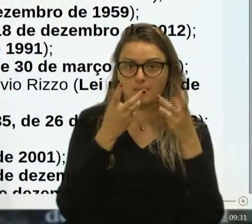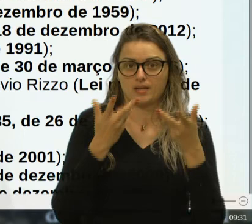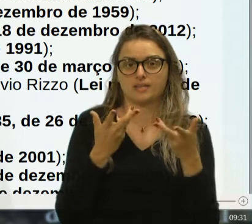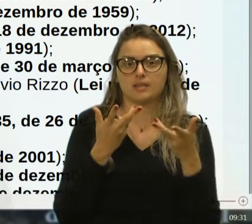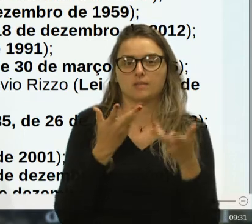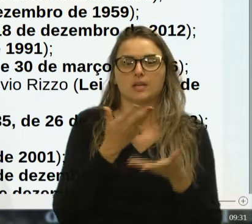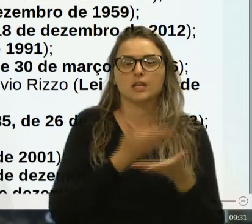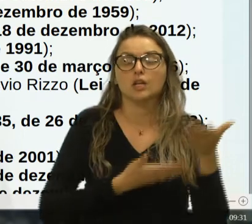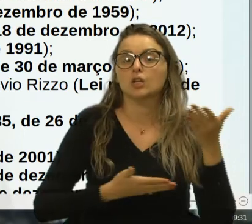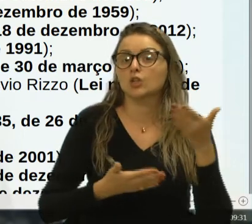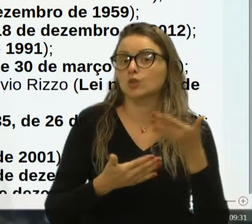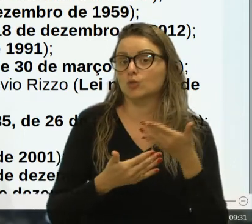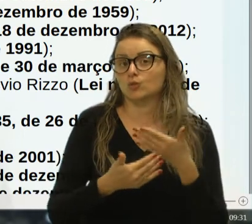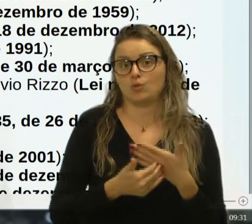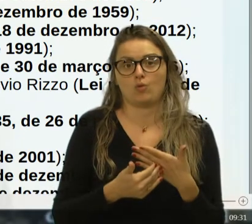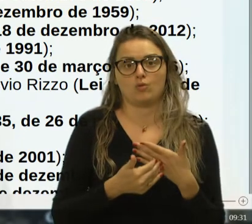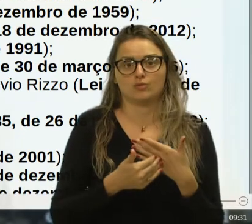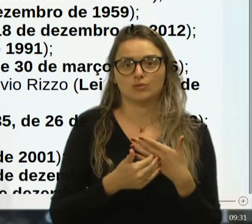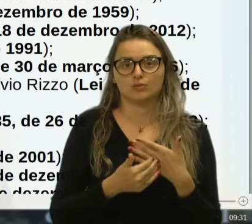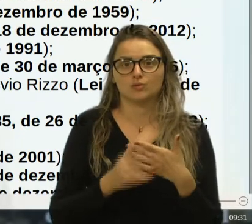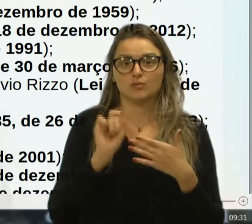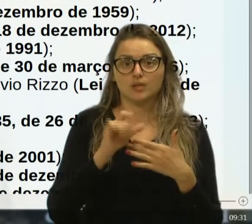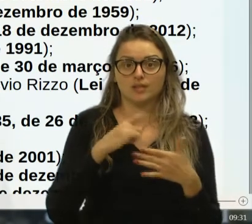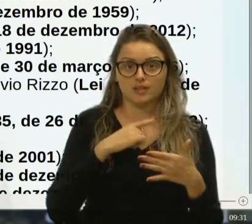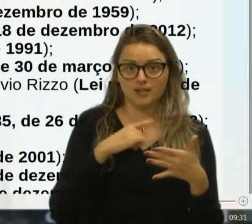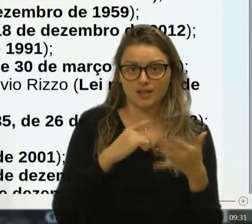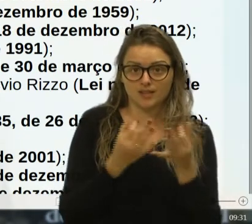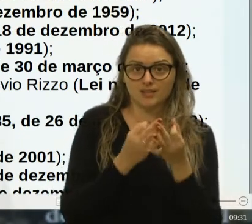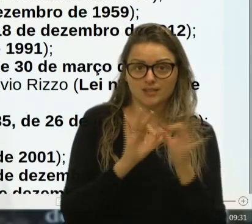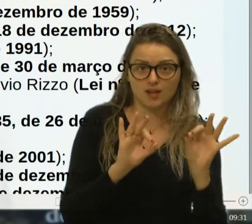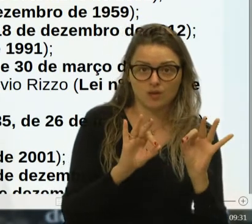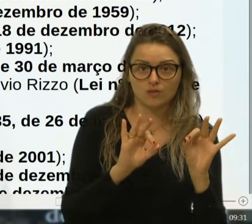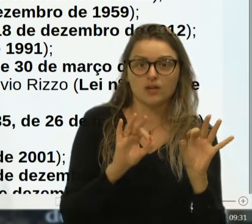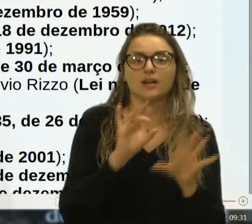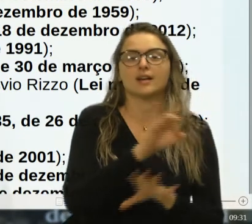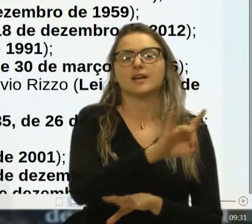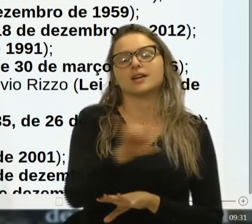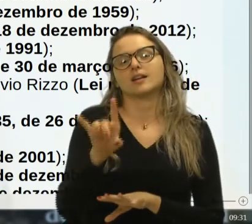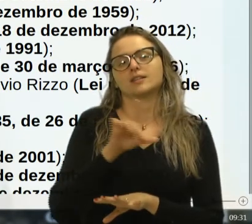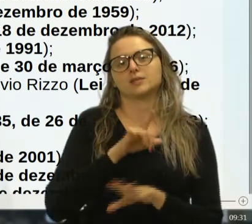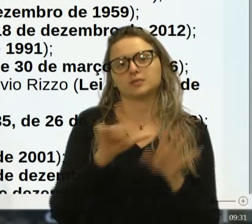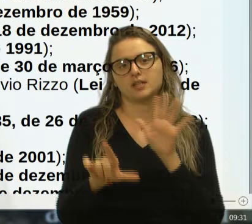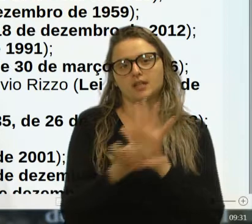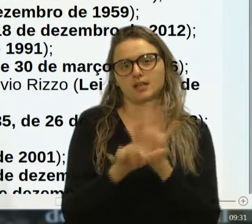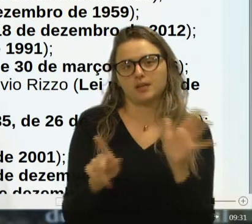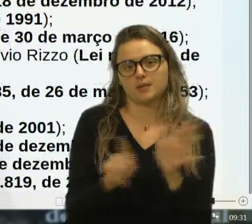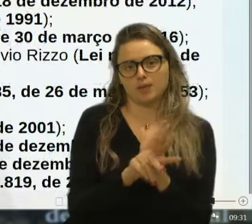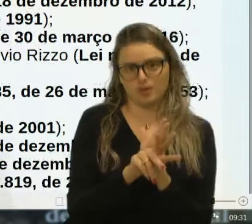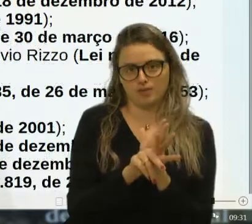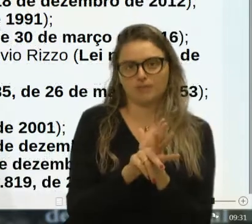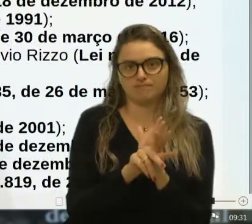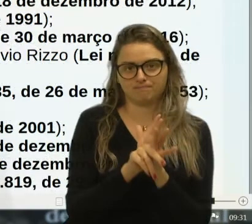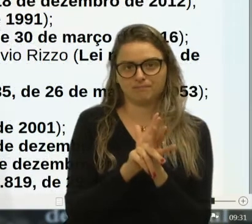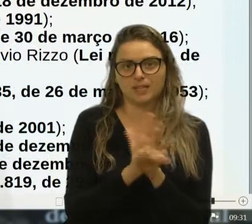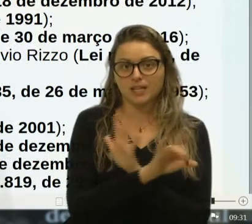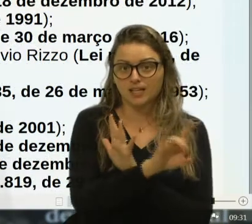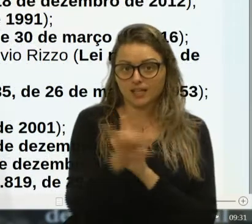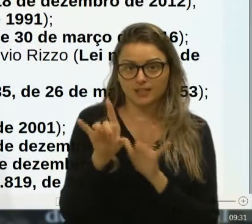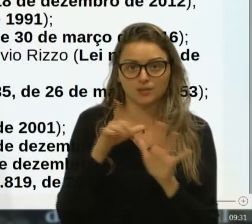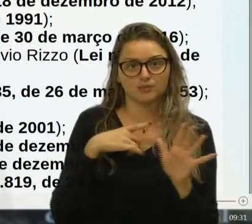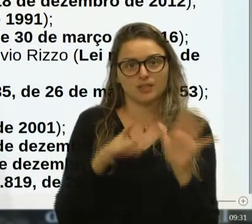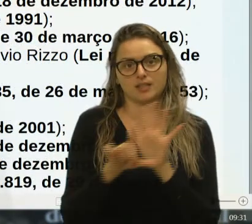todos que estão gravados ali, cada um tem a sua lei específica, né? Cada um tem a sua